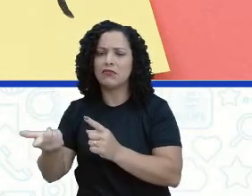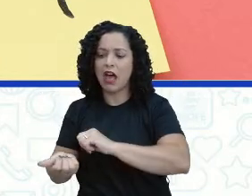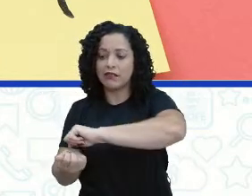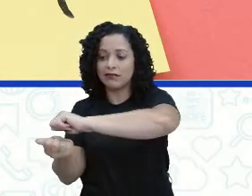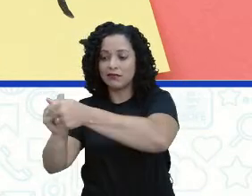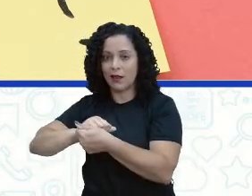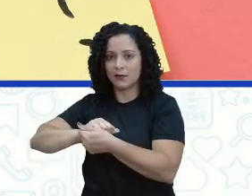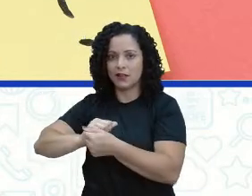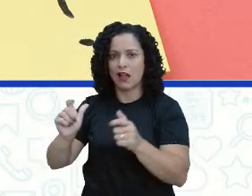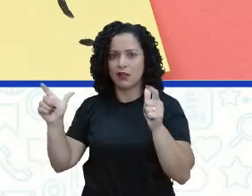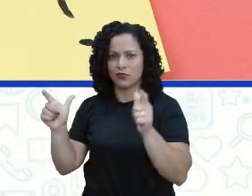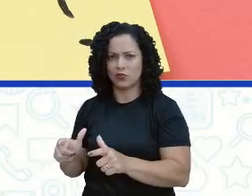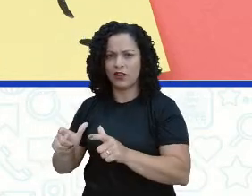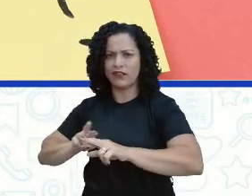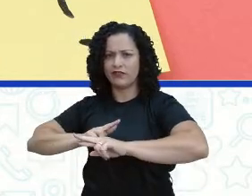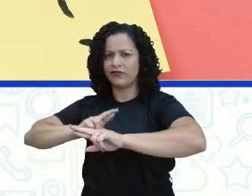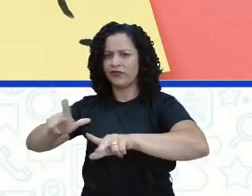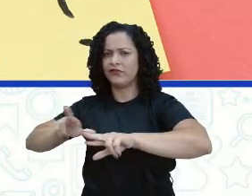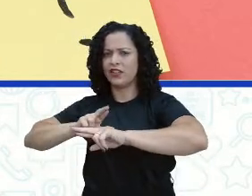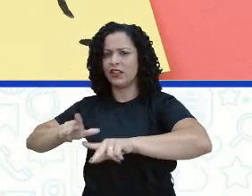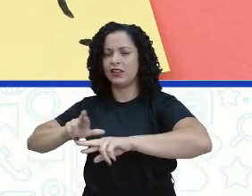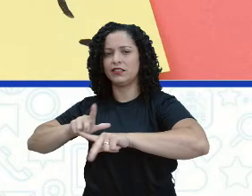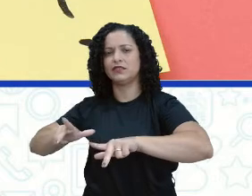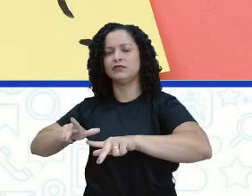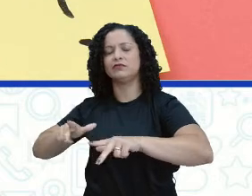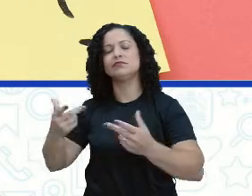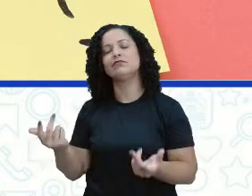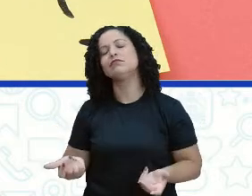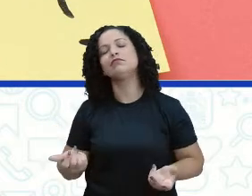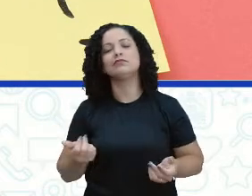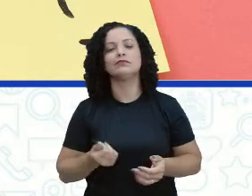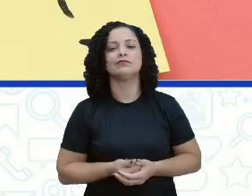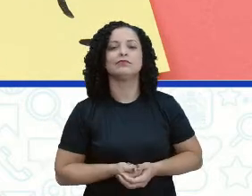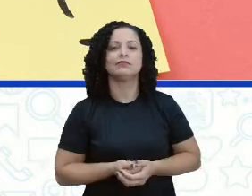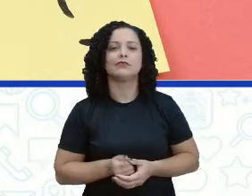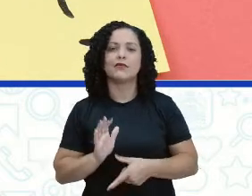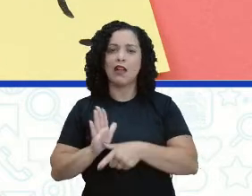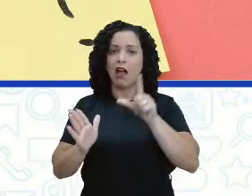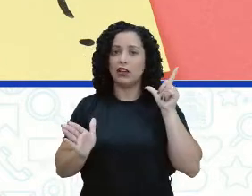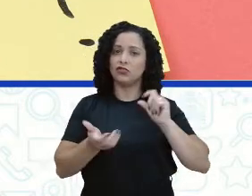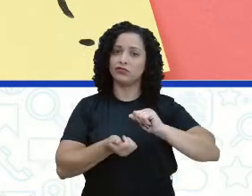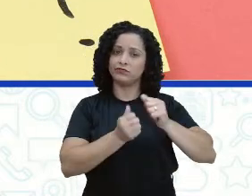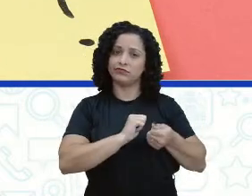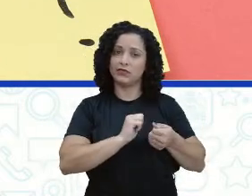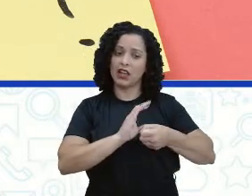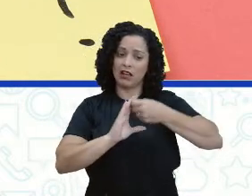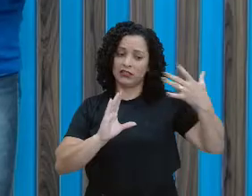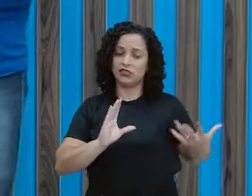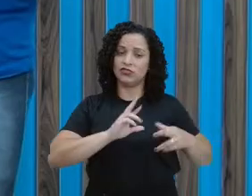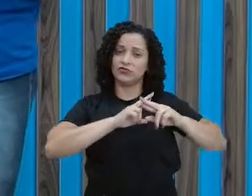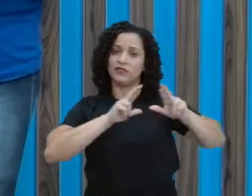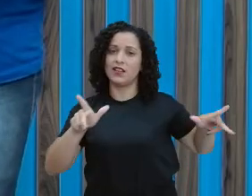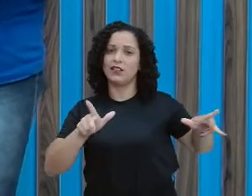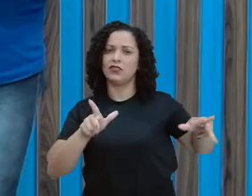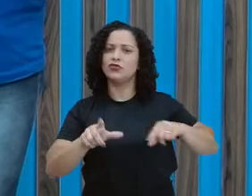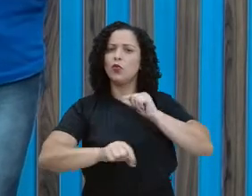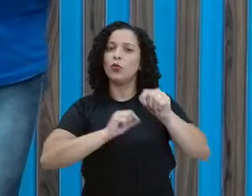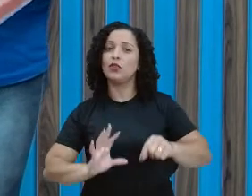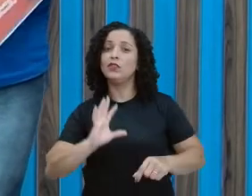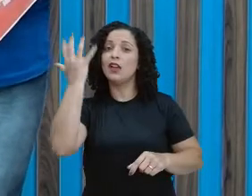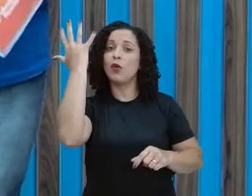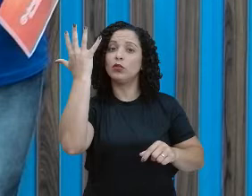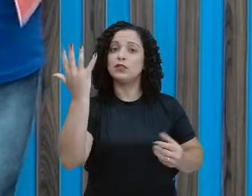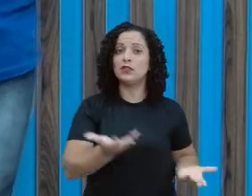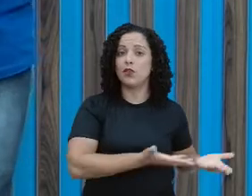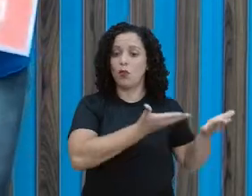de espécies se adaptarem a um determinado ambiente, né, que antes ela não tinha aquelas características? O que é que aconteceu? E aí eu vou